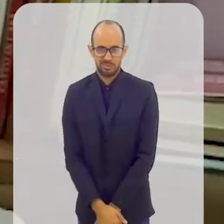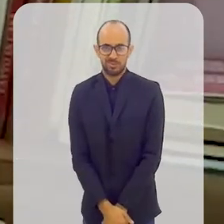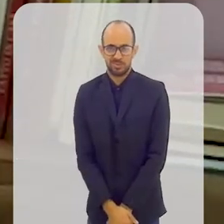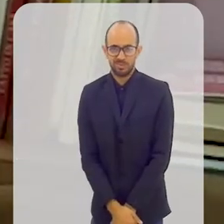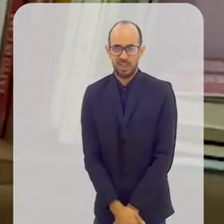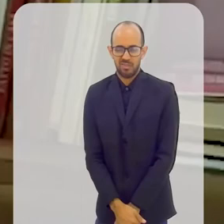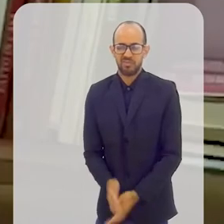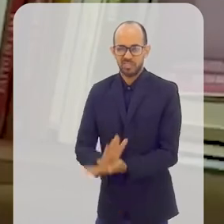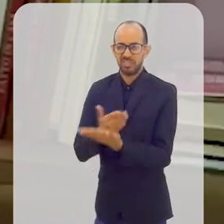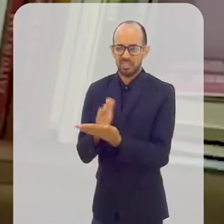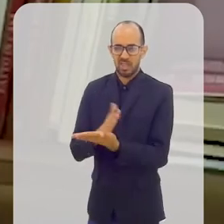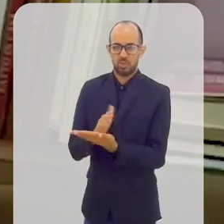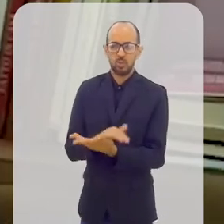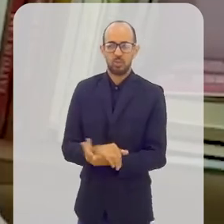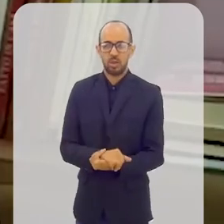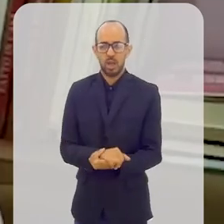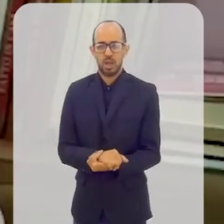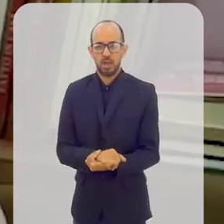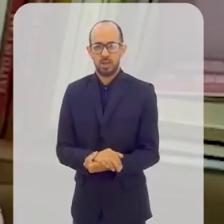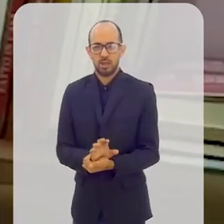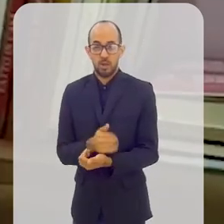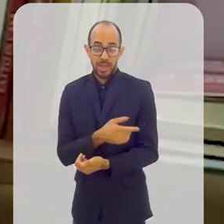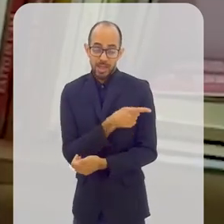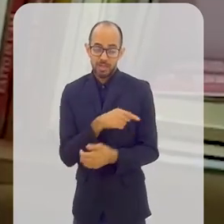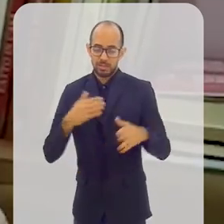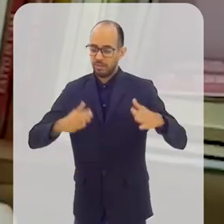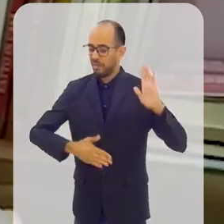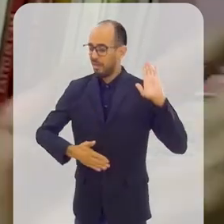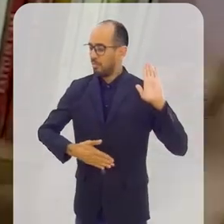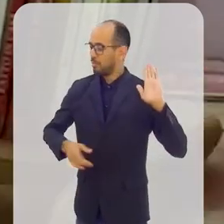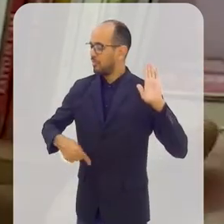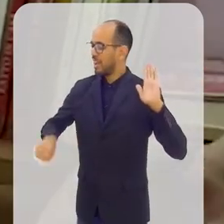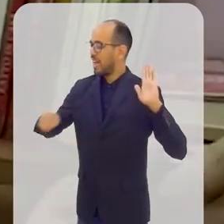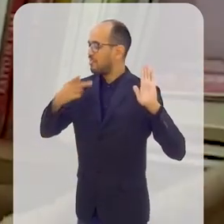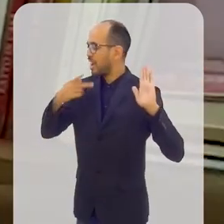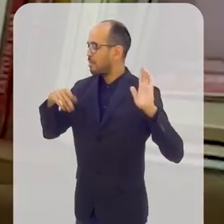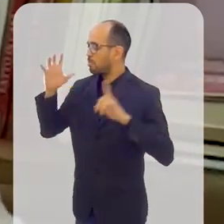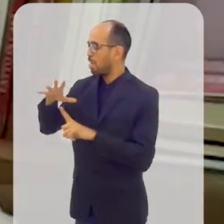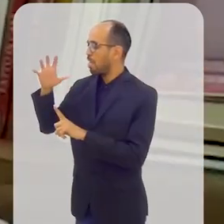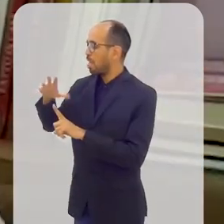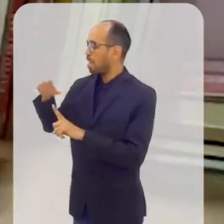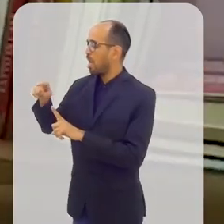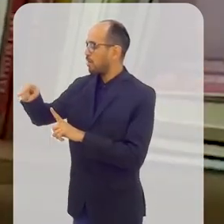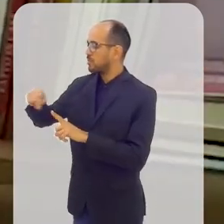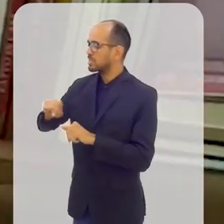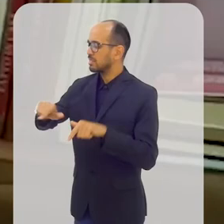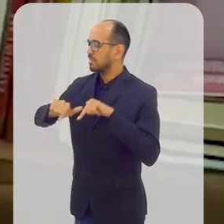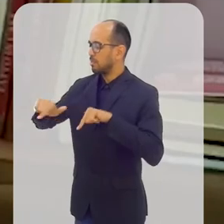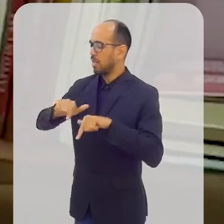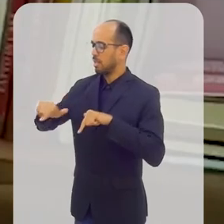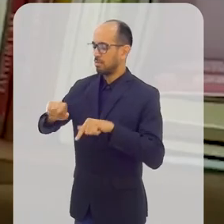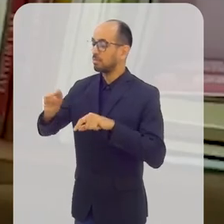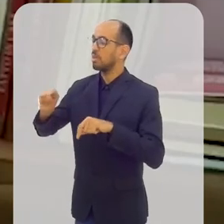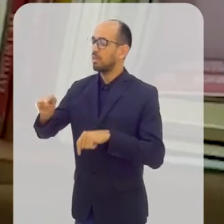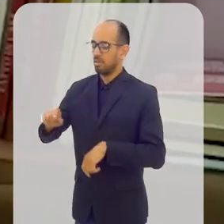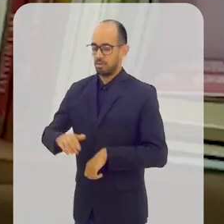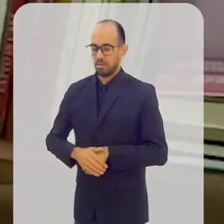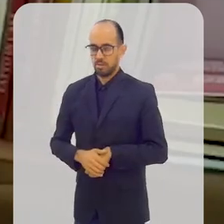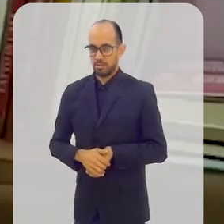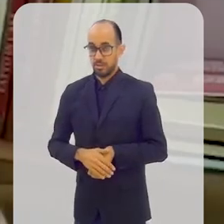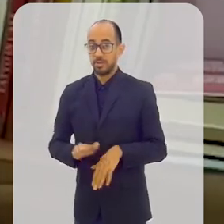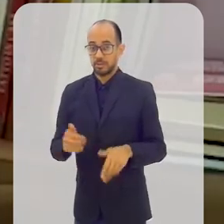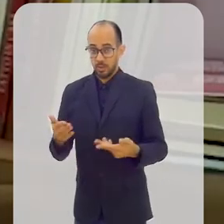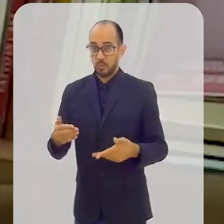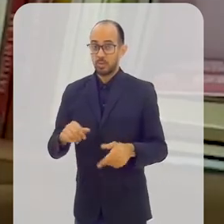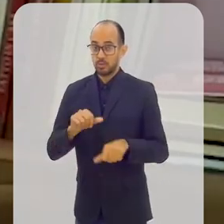Não fica enchendo o saco do outro. Né? Daí, esse cara que não faz nada vai encher o saco do outro. Ele, pô, meu, o que que você faz?